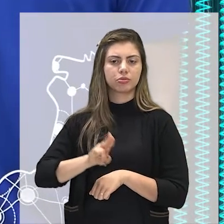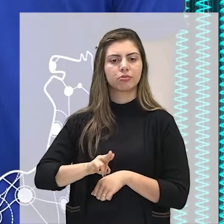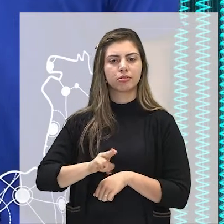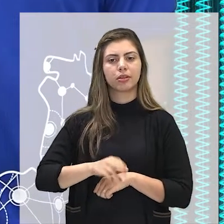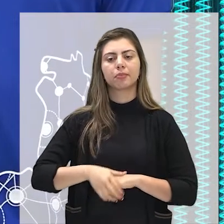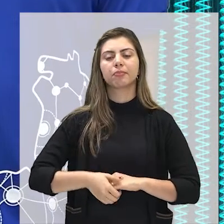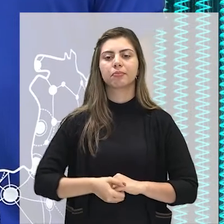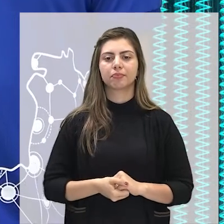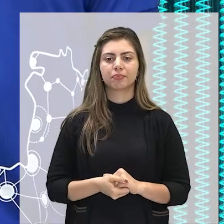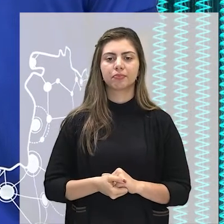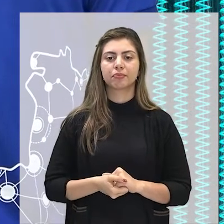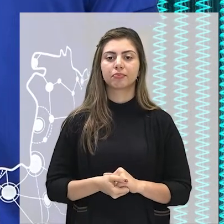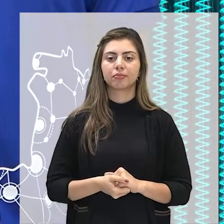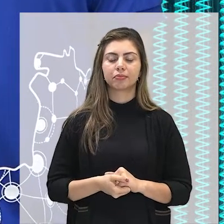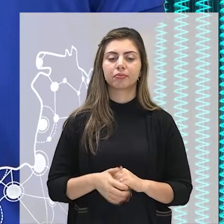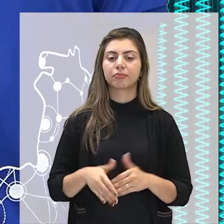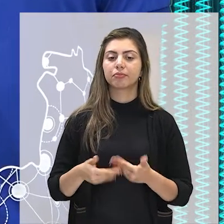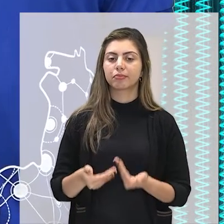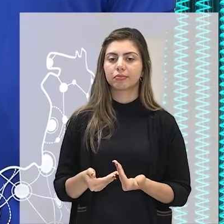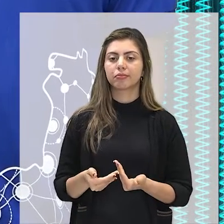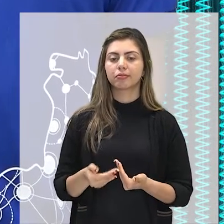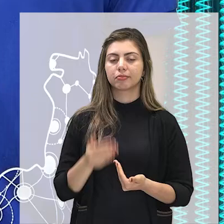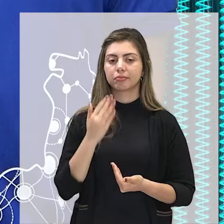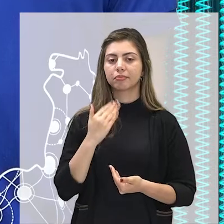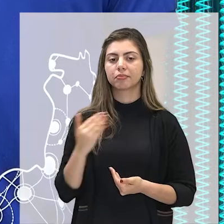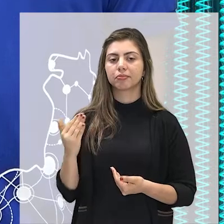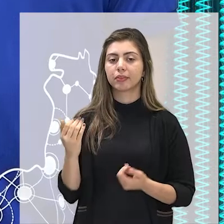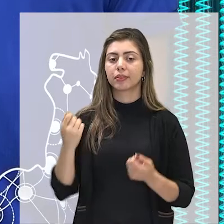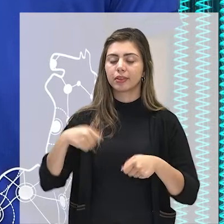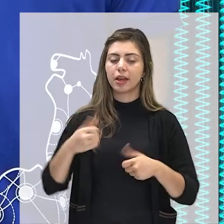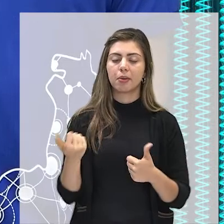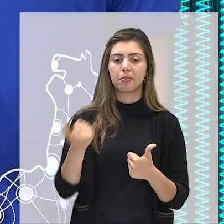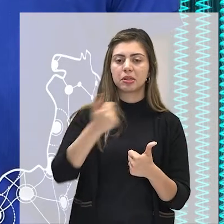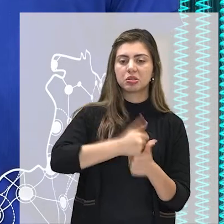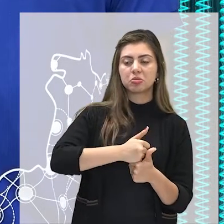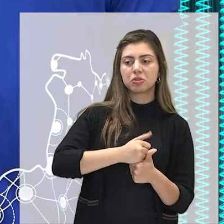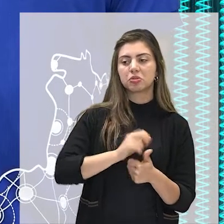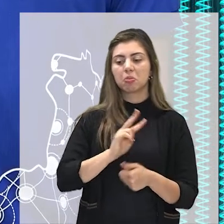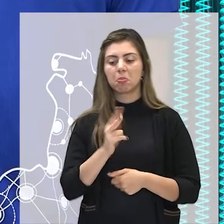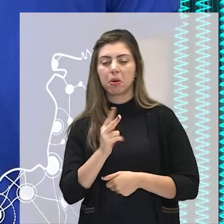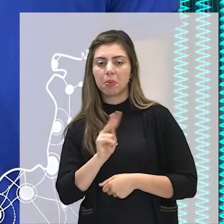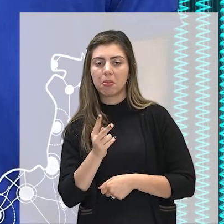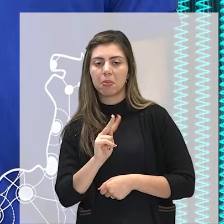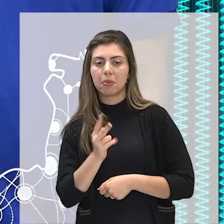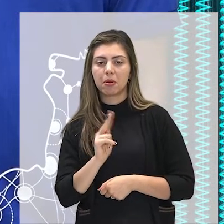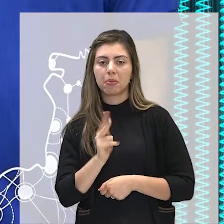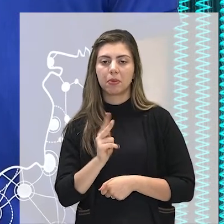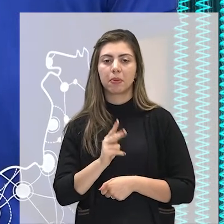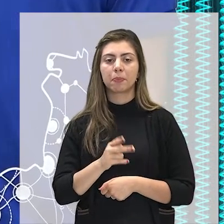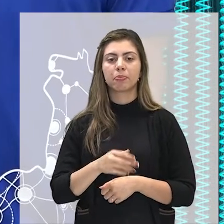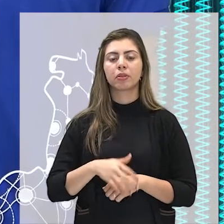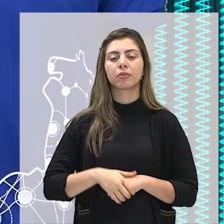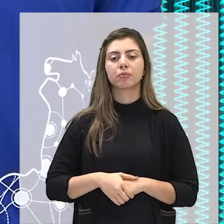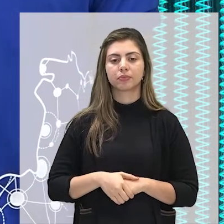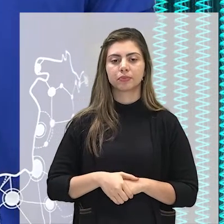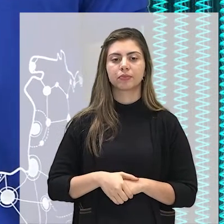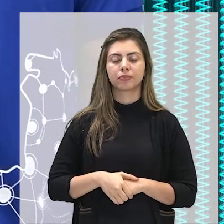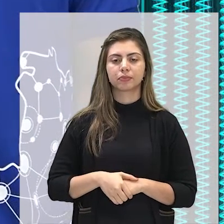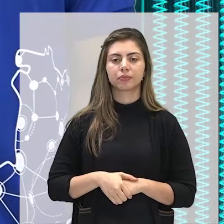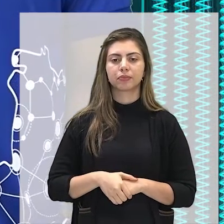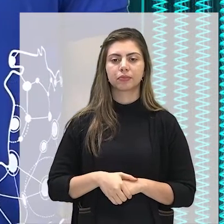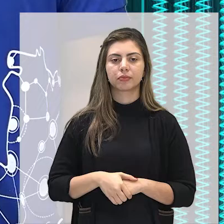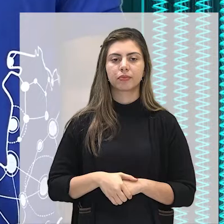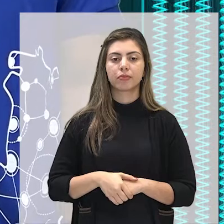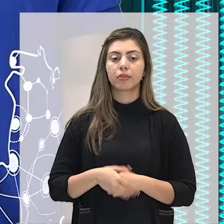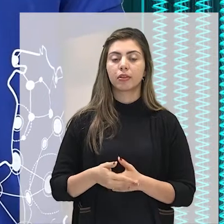mesma sugestão. Então, we could pode substituir let's e vice-versa. A diferença é que isso aqui é bem informal, ao passo que